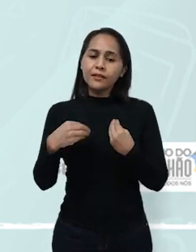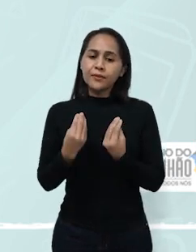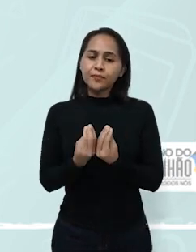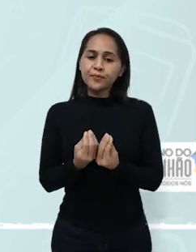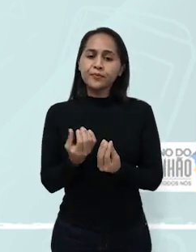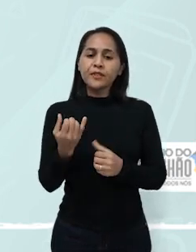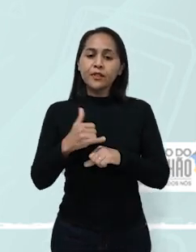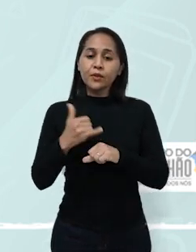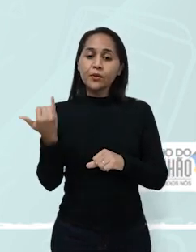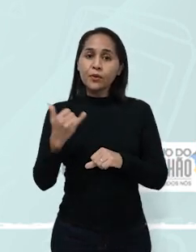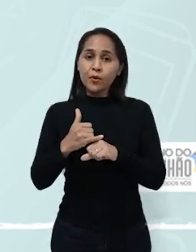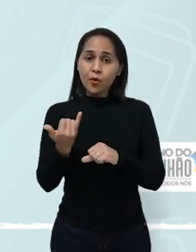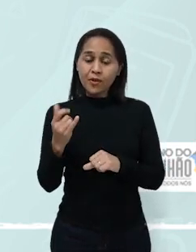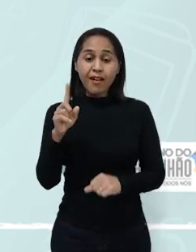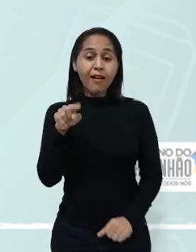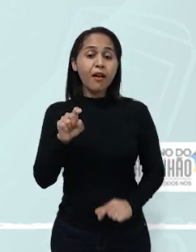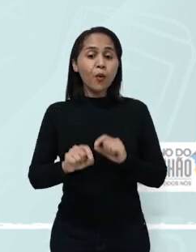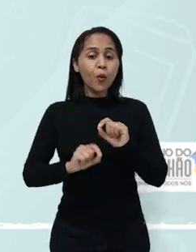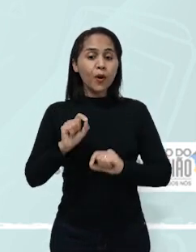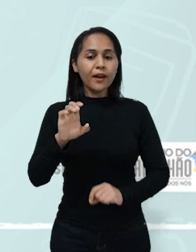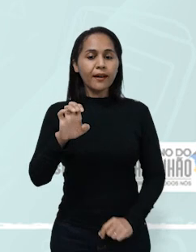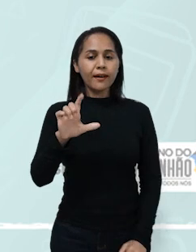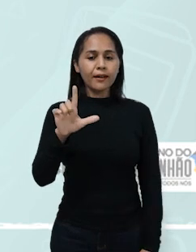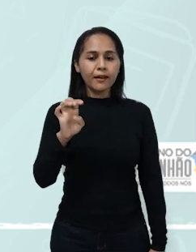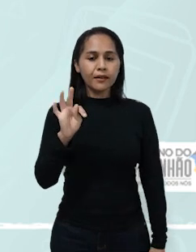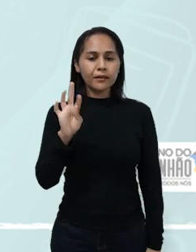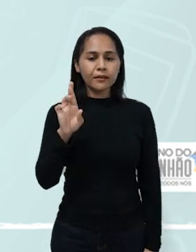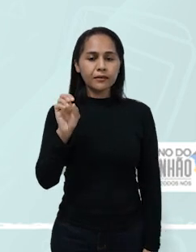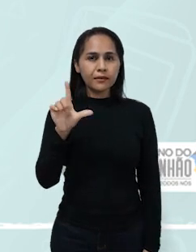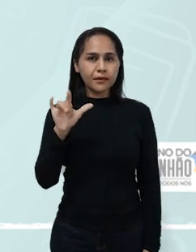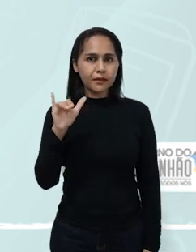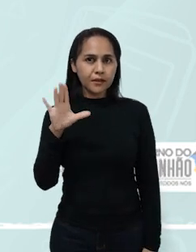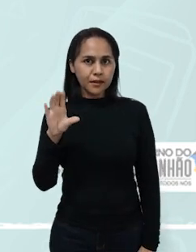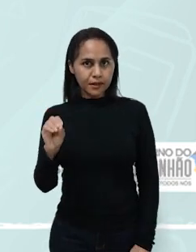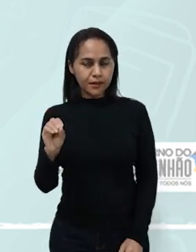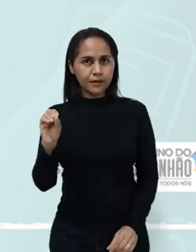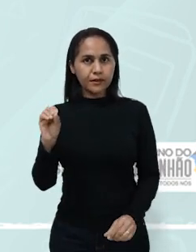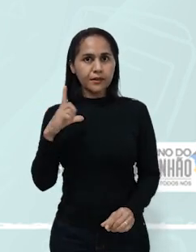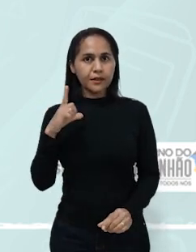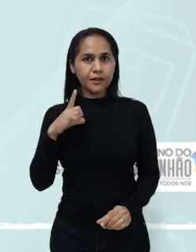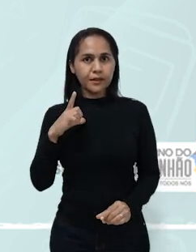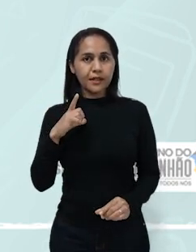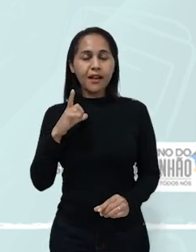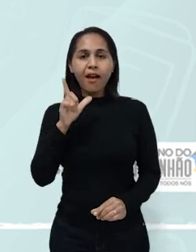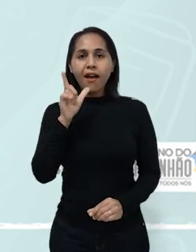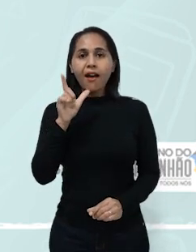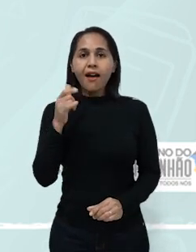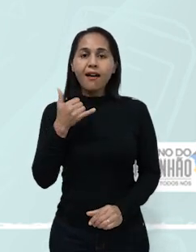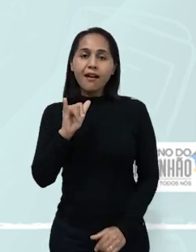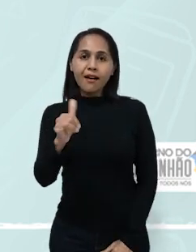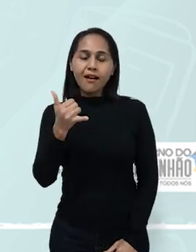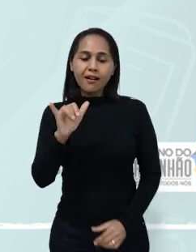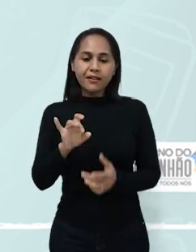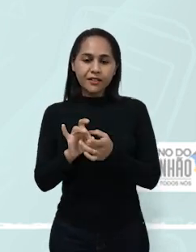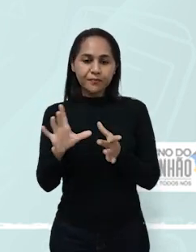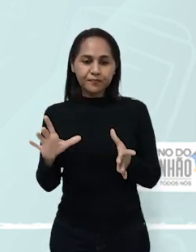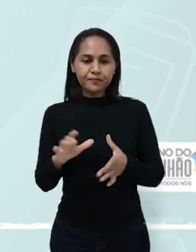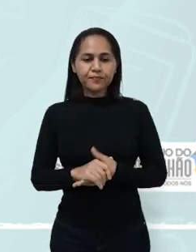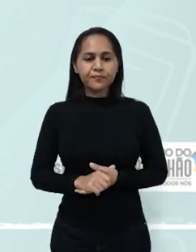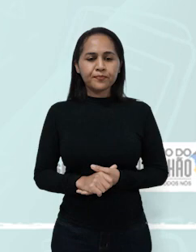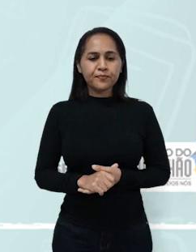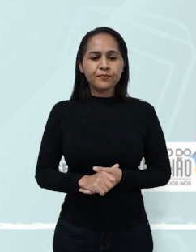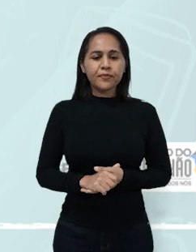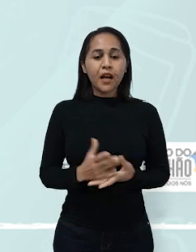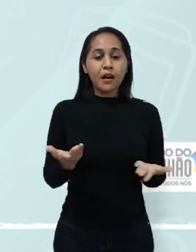eletrolítica. Turma, eletrolítica. Solução que conduz corrente elétrica, ok? Agora, compostos